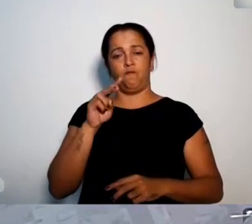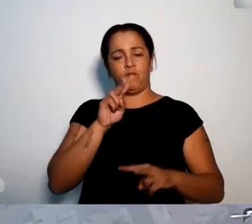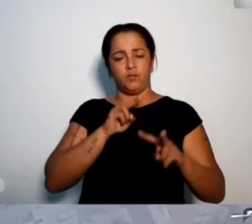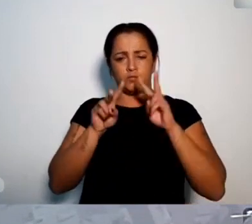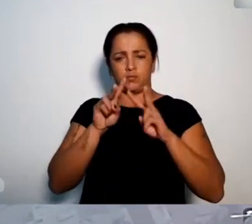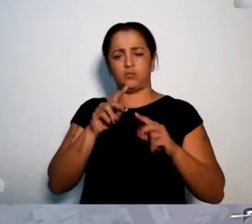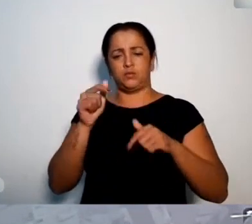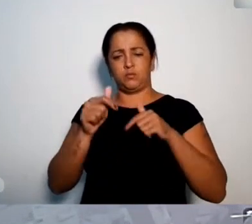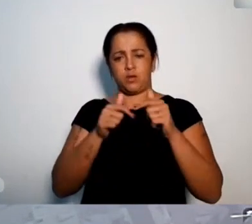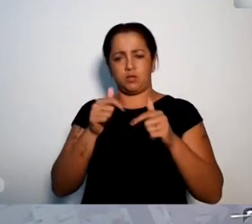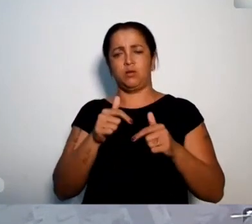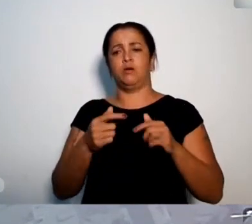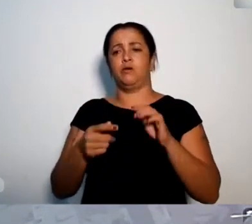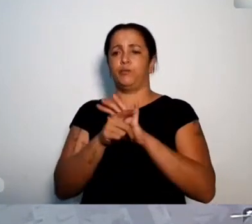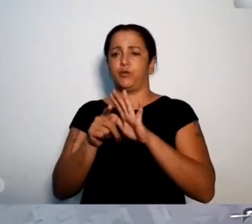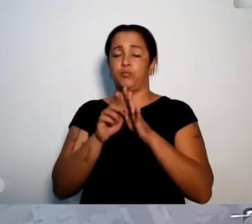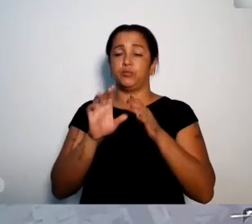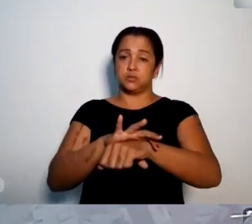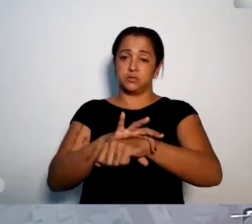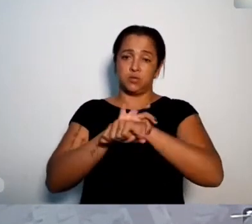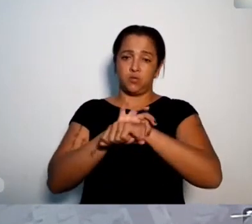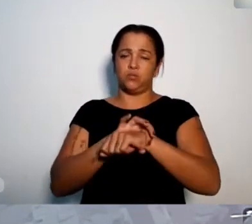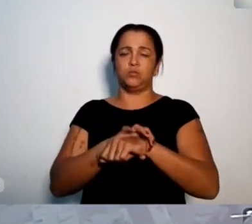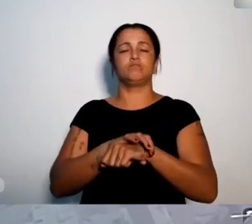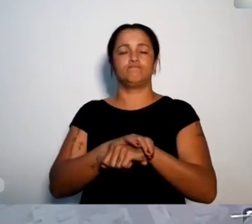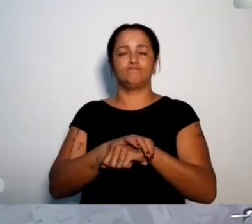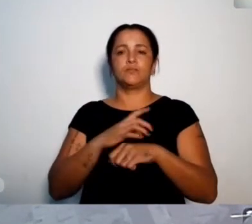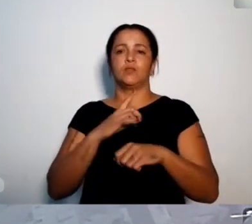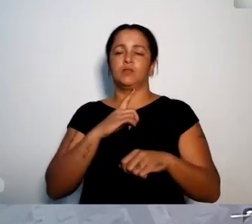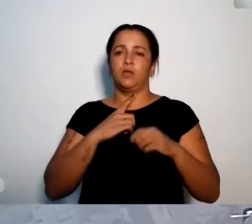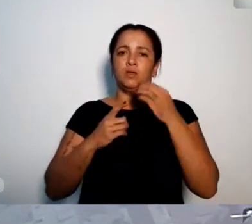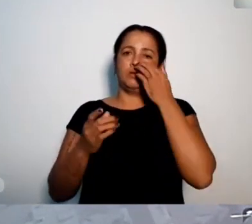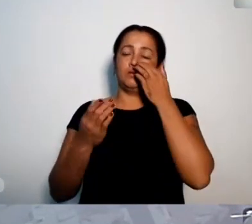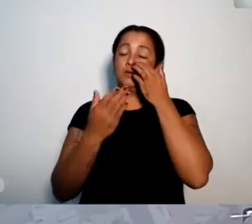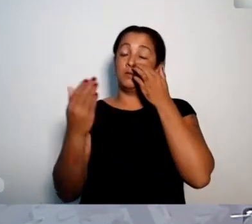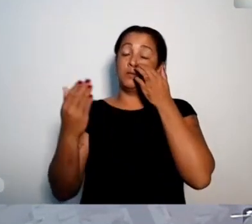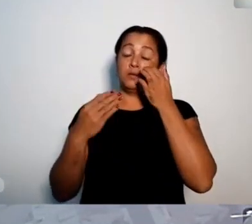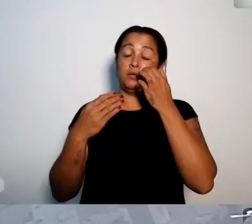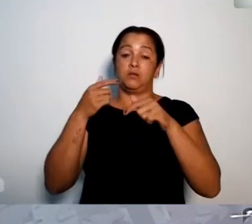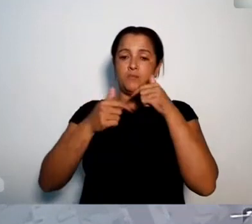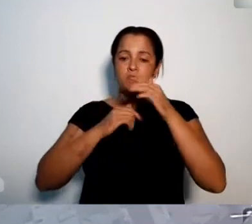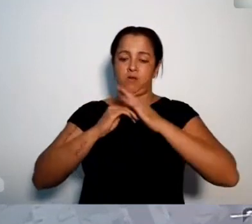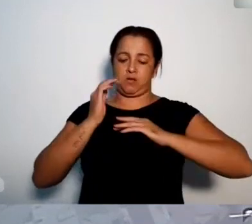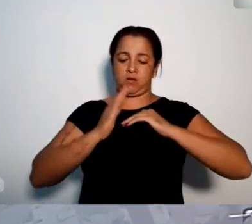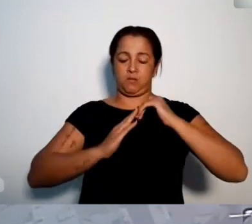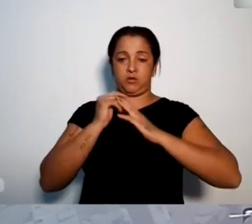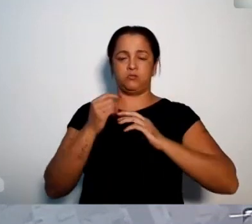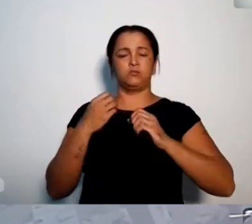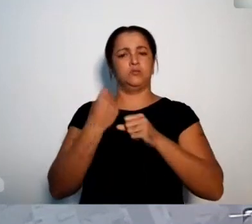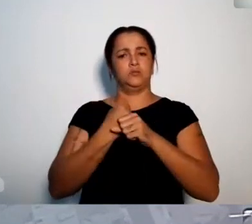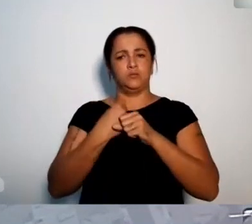seguro-desemprego, intermediar o aproveitamento de mão de obra, cadastrar os trabalhadores desempregados em sistema